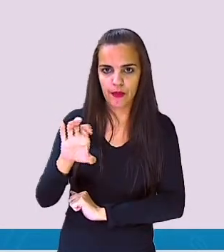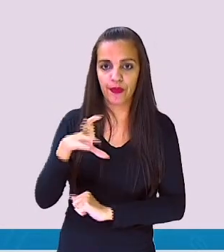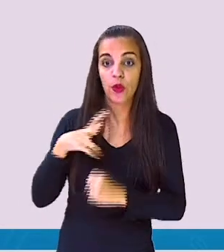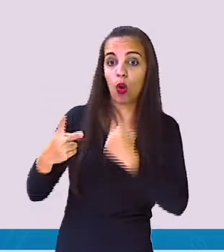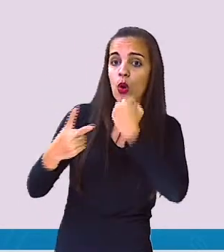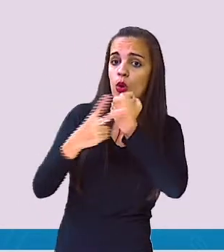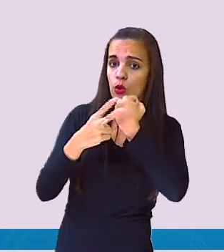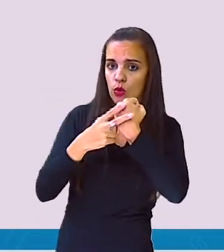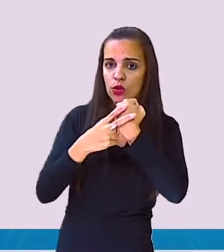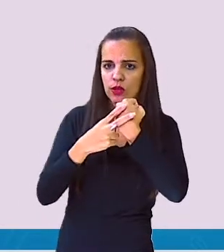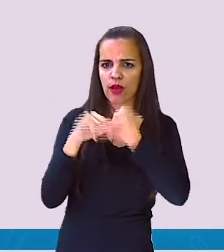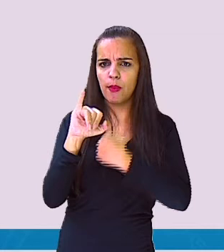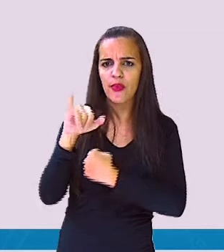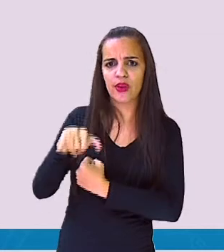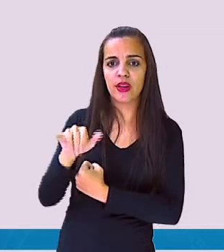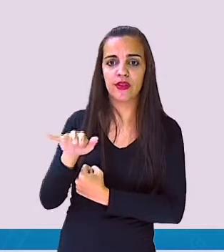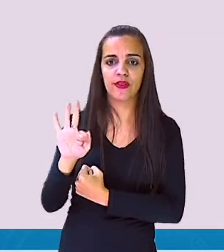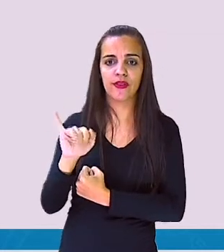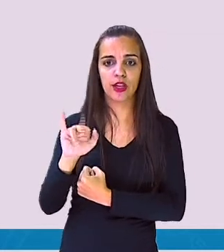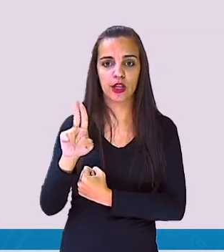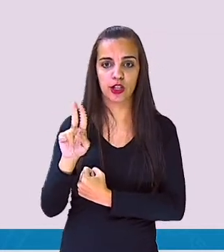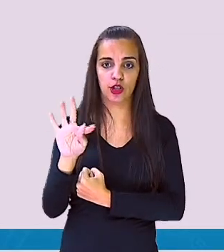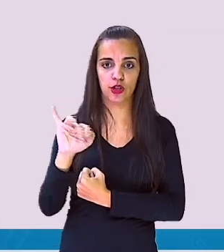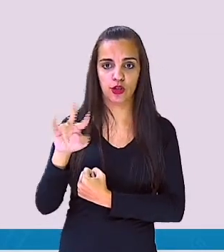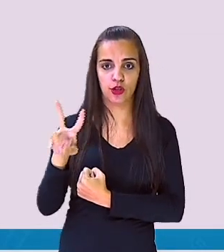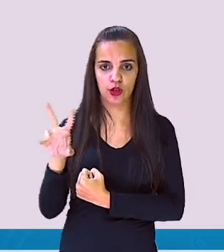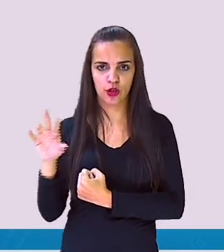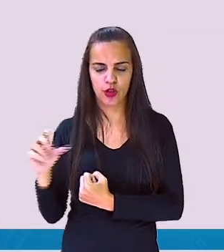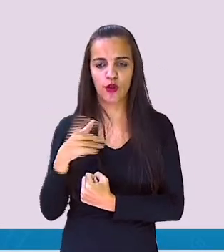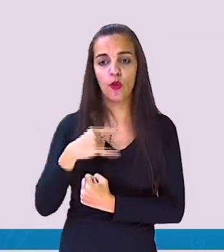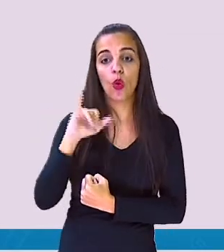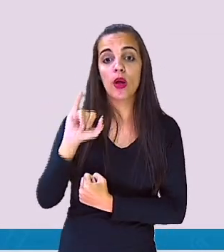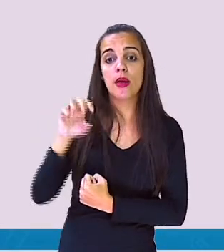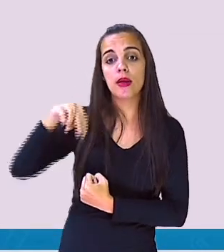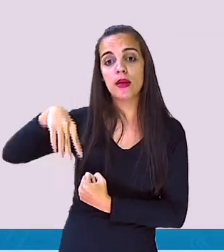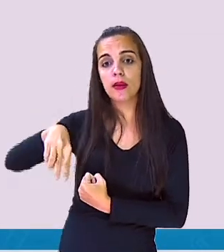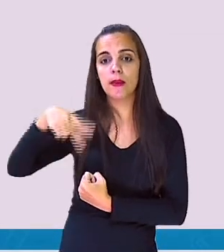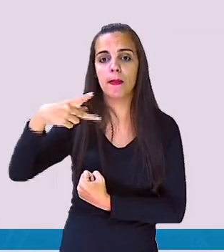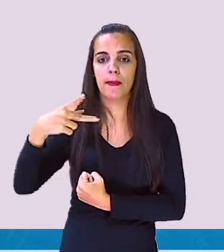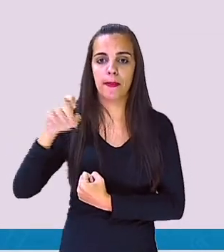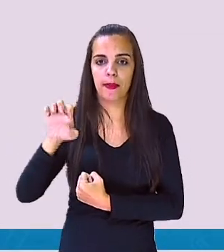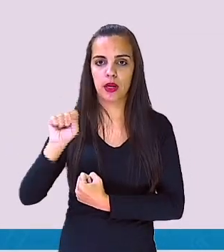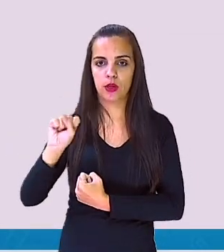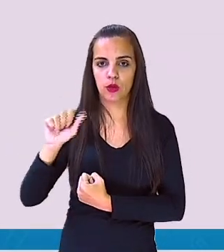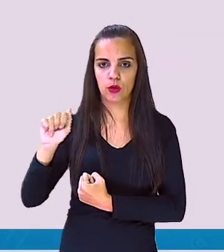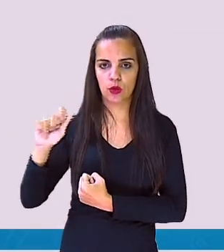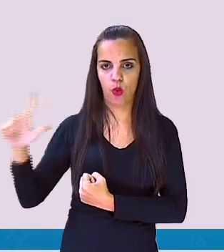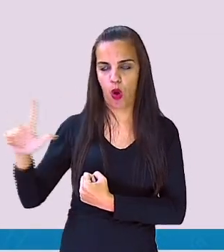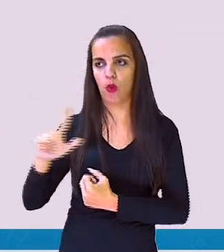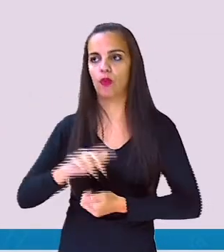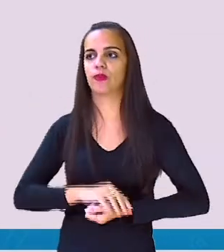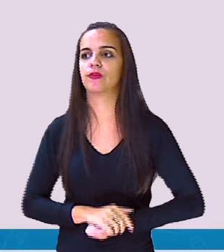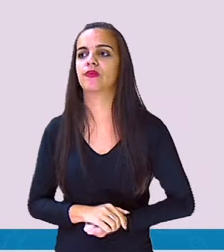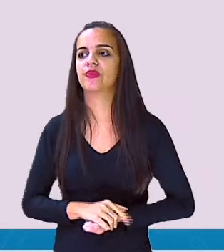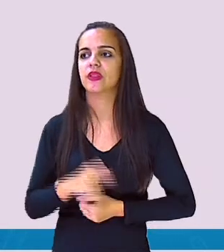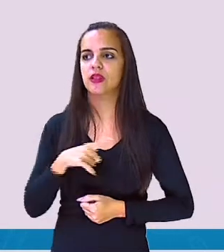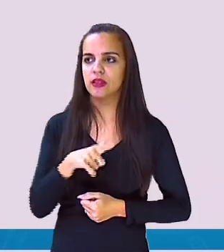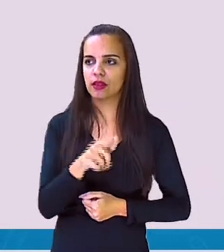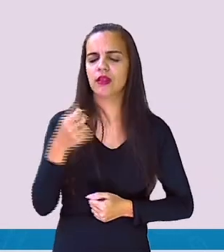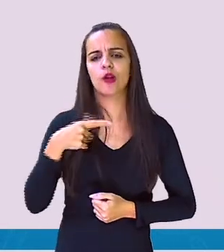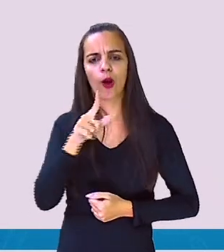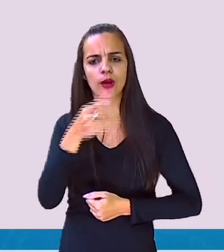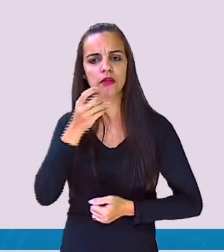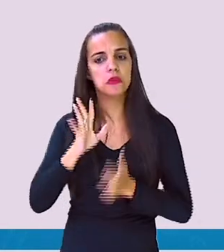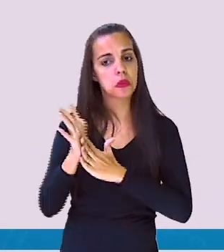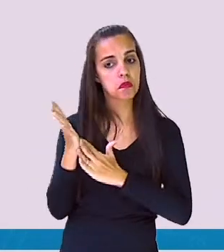também no infinitivo impessoal, que são aqueles verbos que não têm o quê? Sujeito, ó, vocês estão afiados, hein? Estou gostando de ver